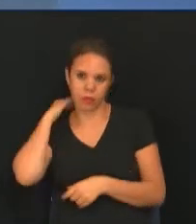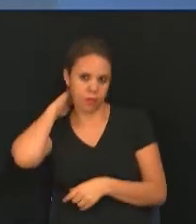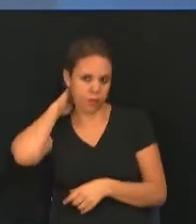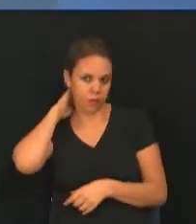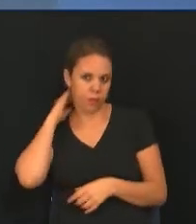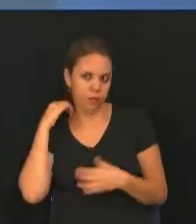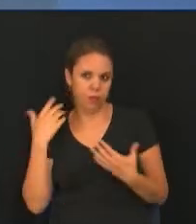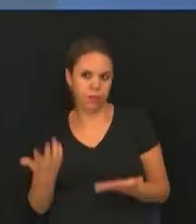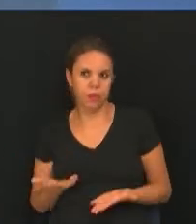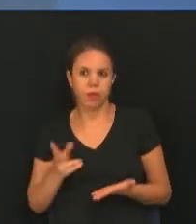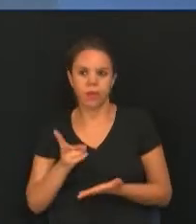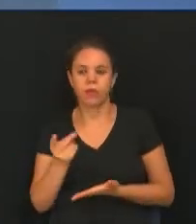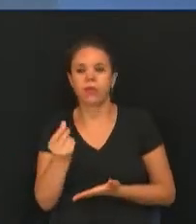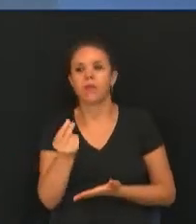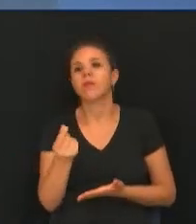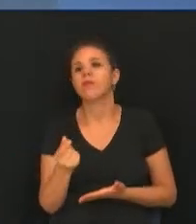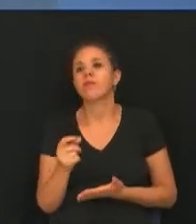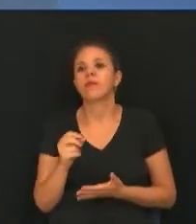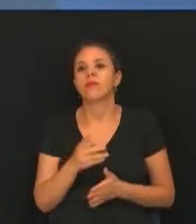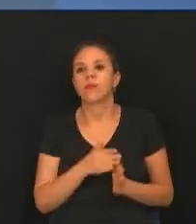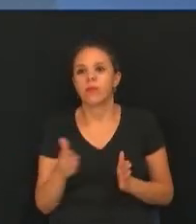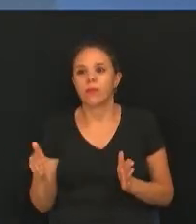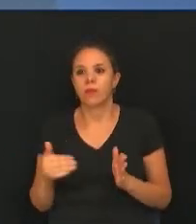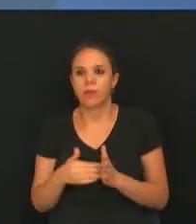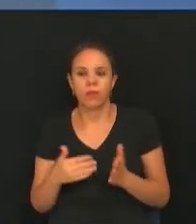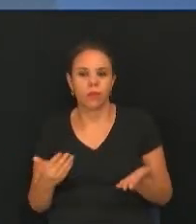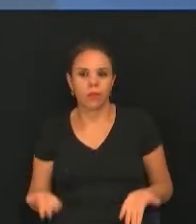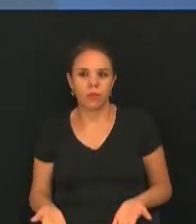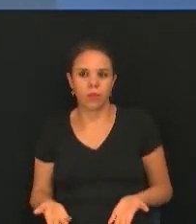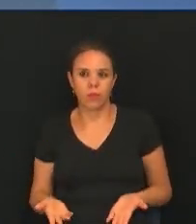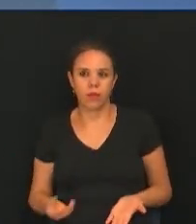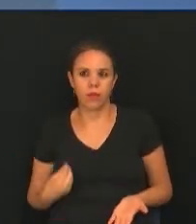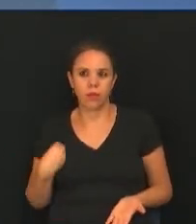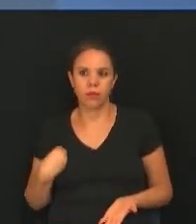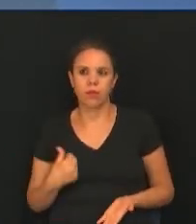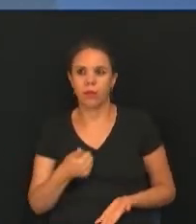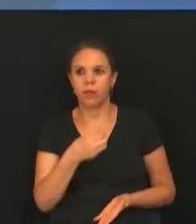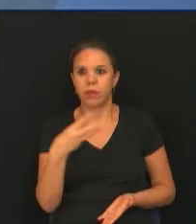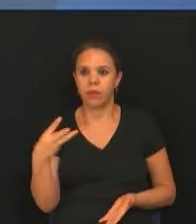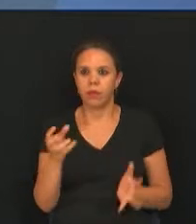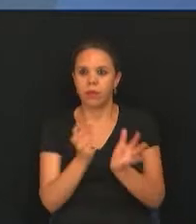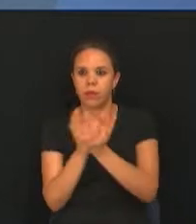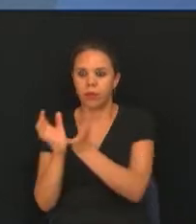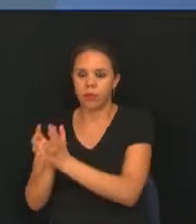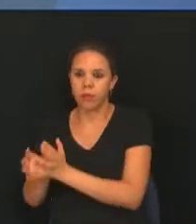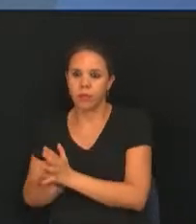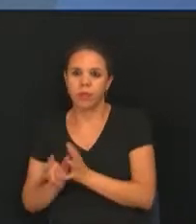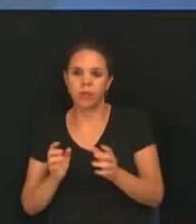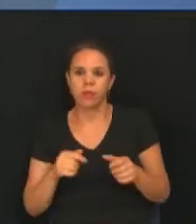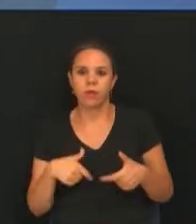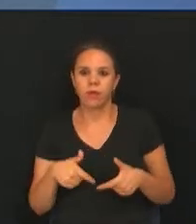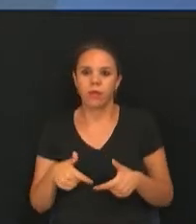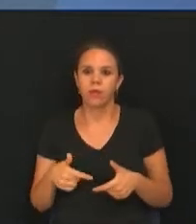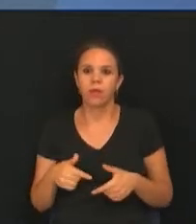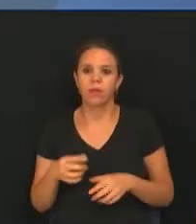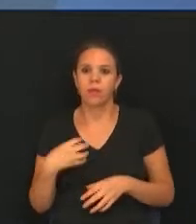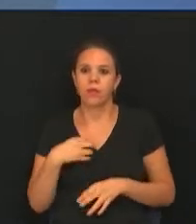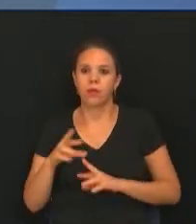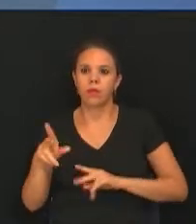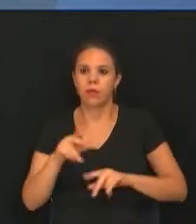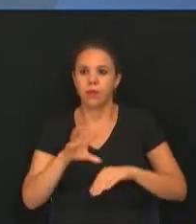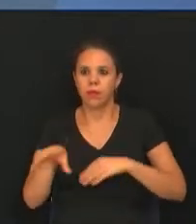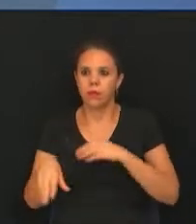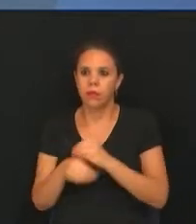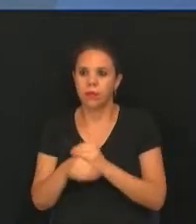as permanentes ou as temporárias. Nós estamos em 13 comissões. E a forma da comissão trabalhar, ela é composta só